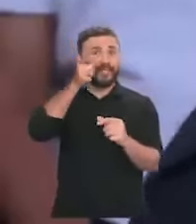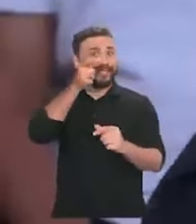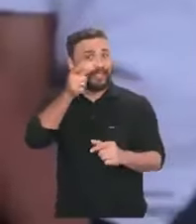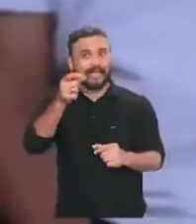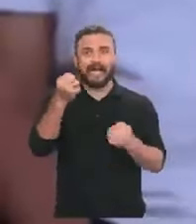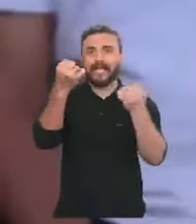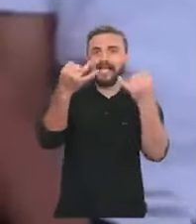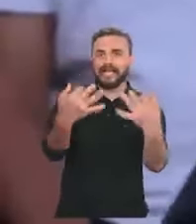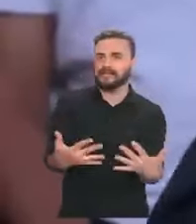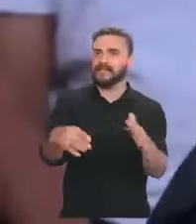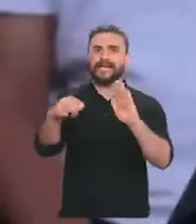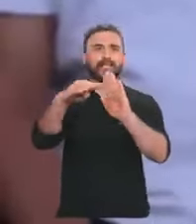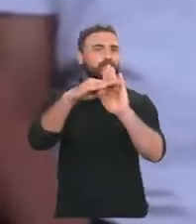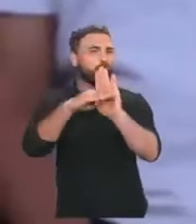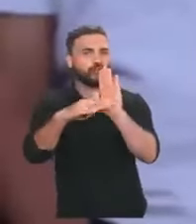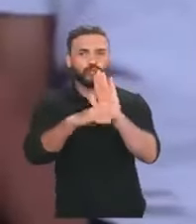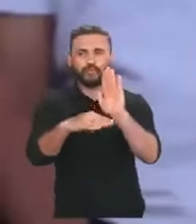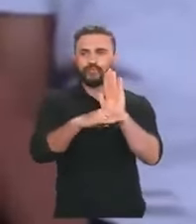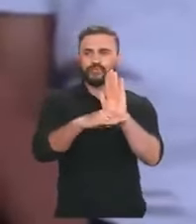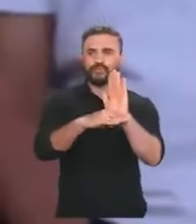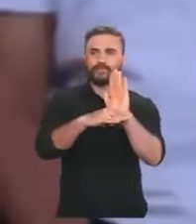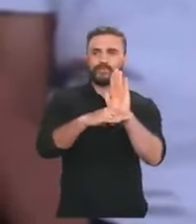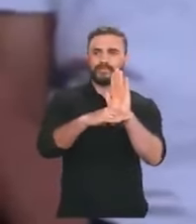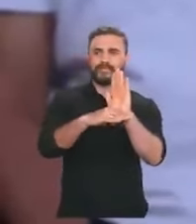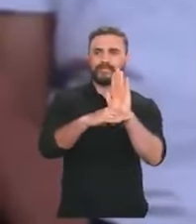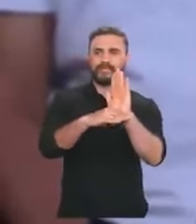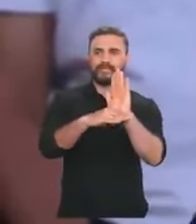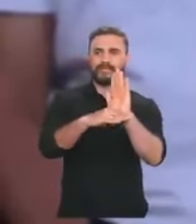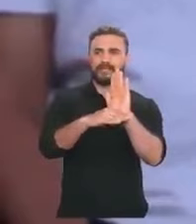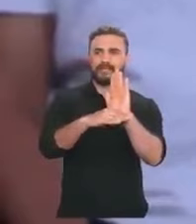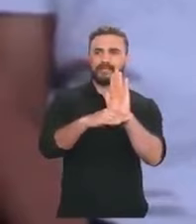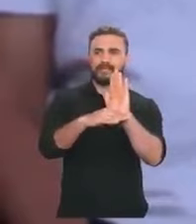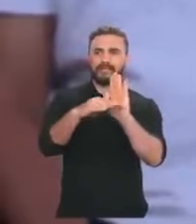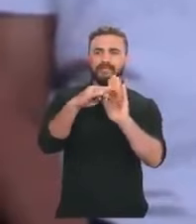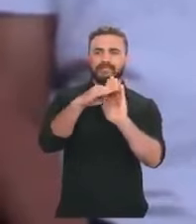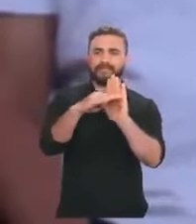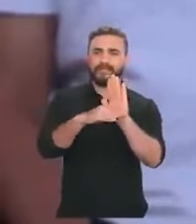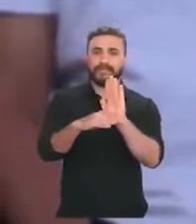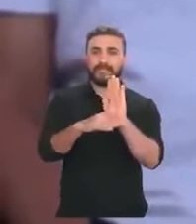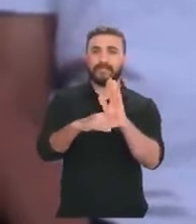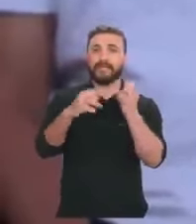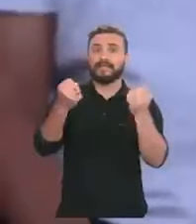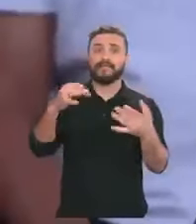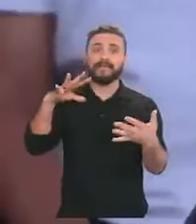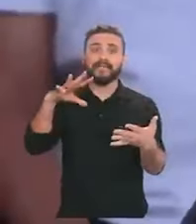também todo esse processo passo a passo para que você possa fazer a inscrição